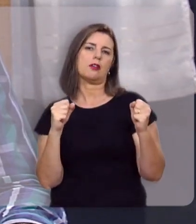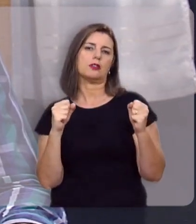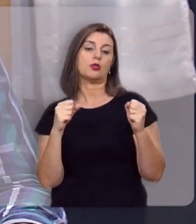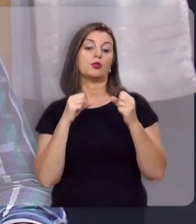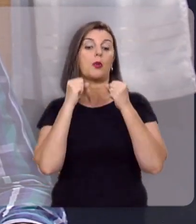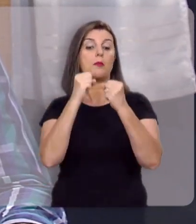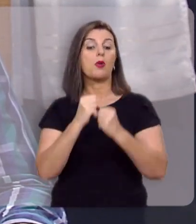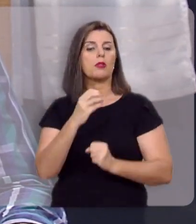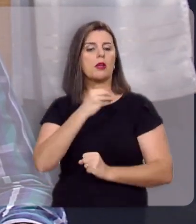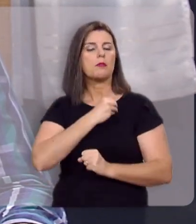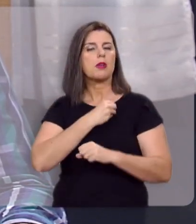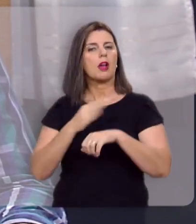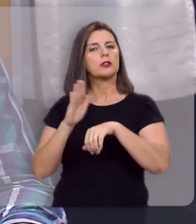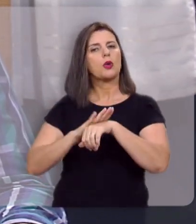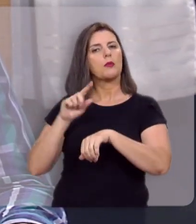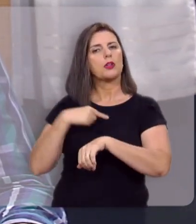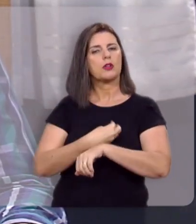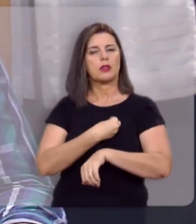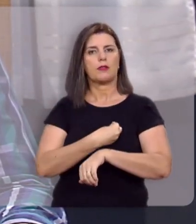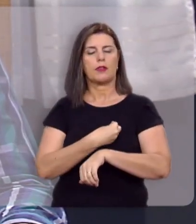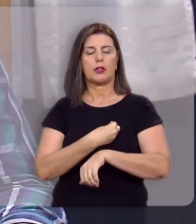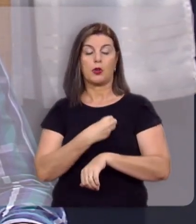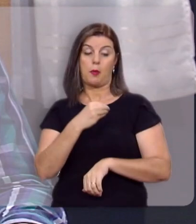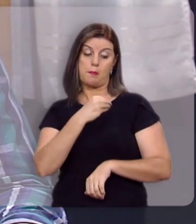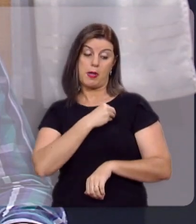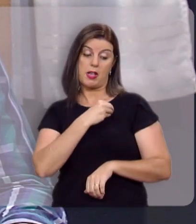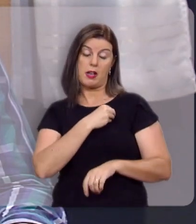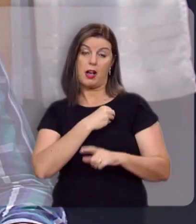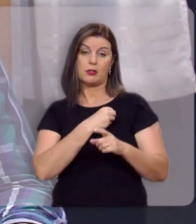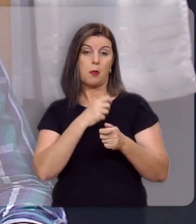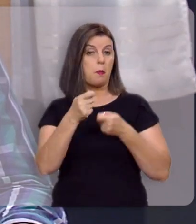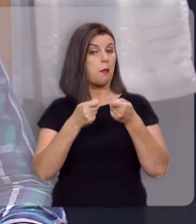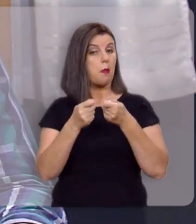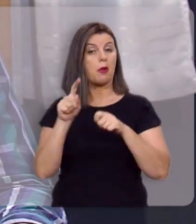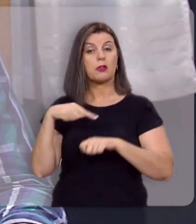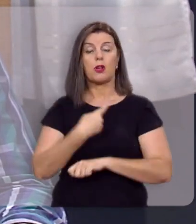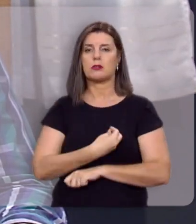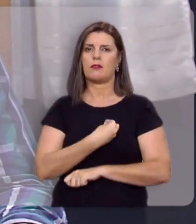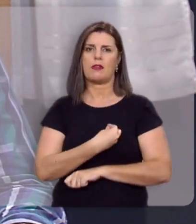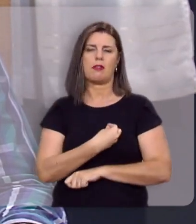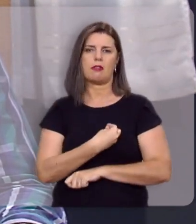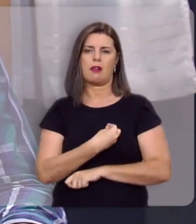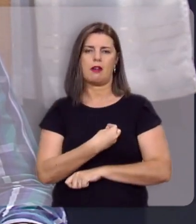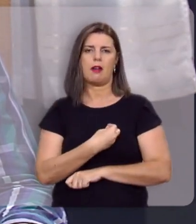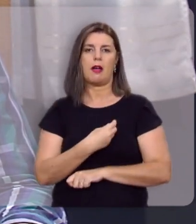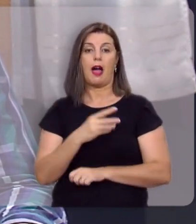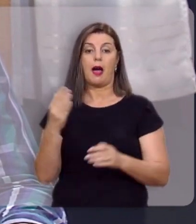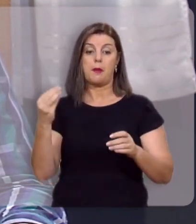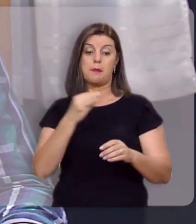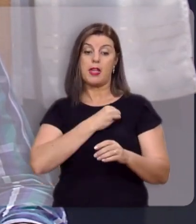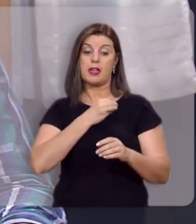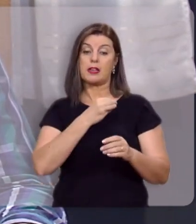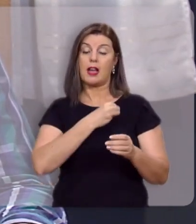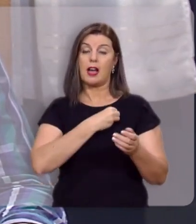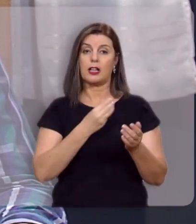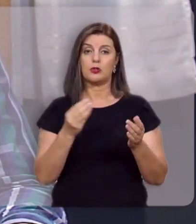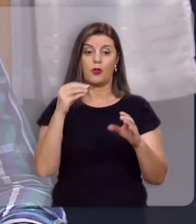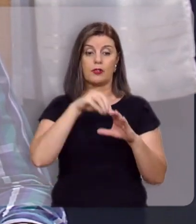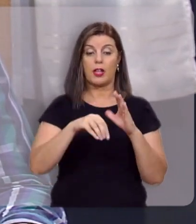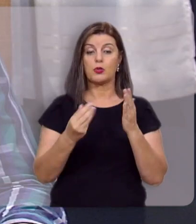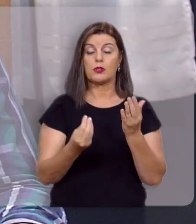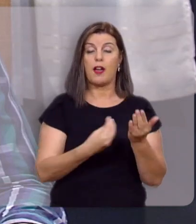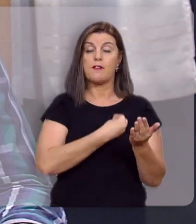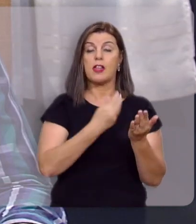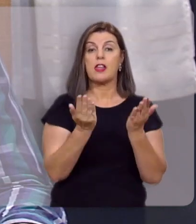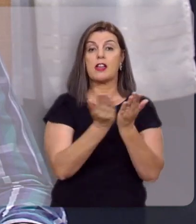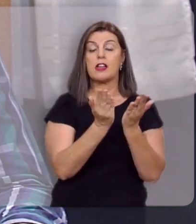do poder do pecado sobre nós. O pecado já não tem mais domínio. O pecado na vida do crente agora é um acidente,